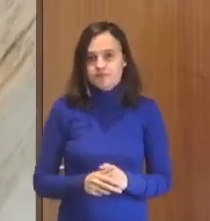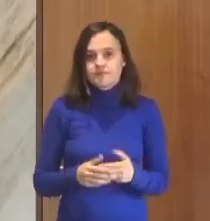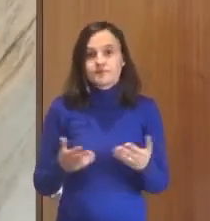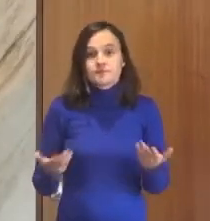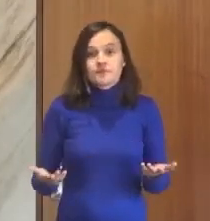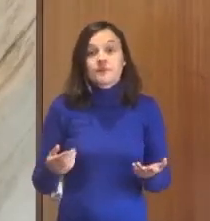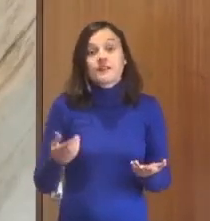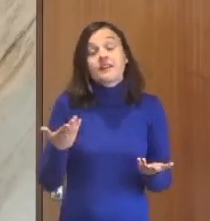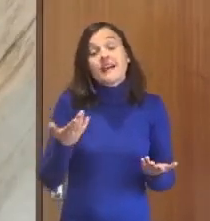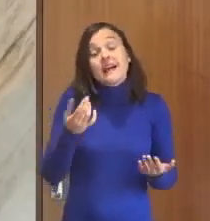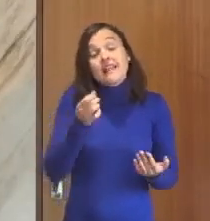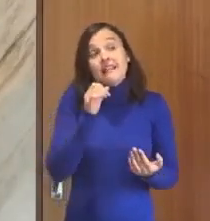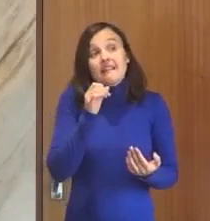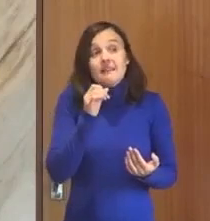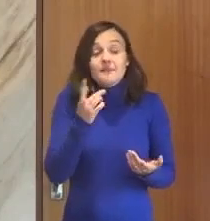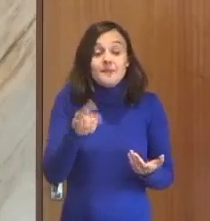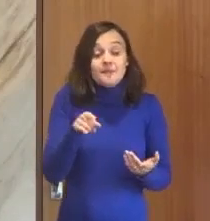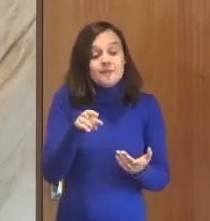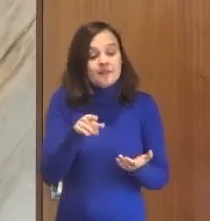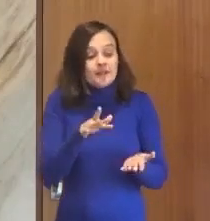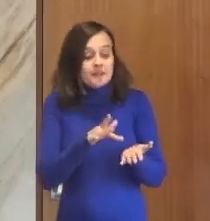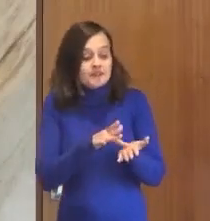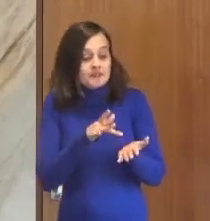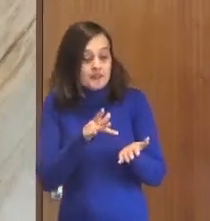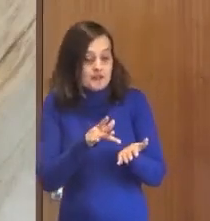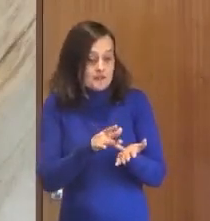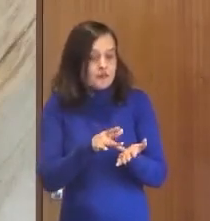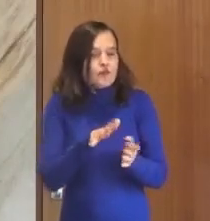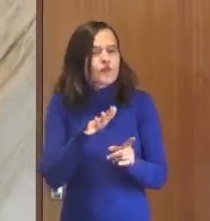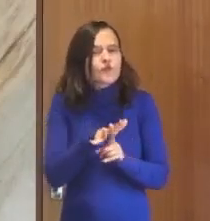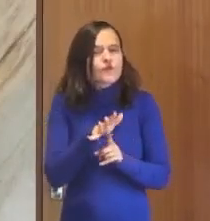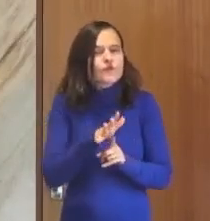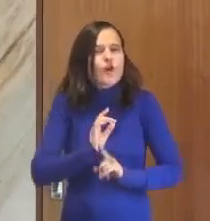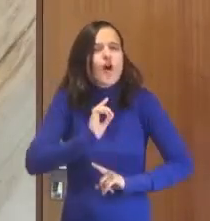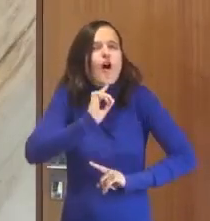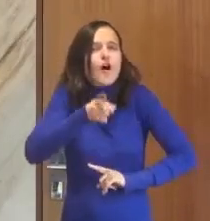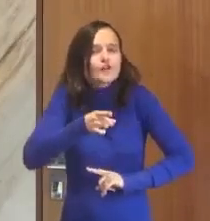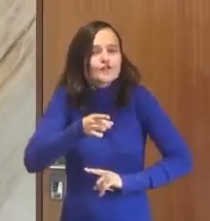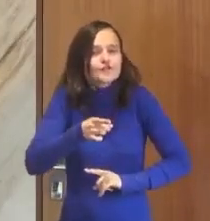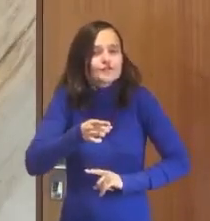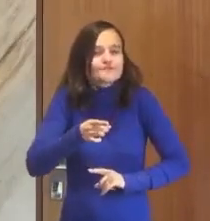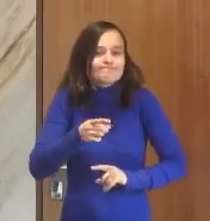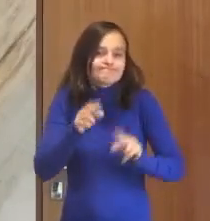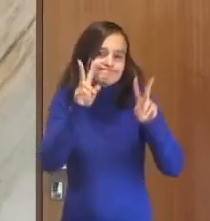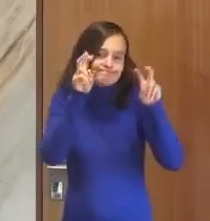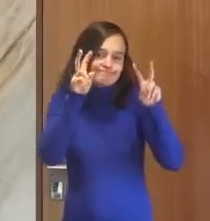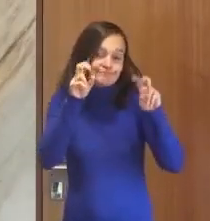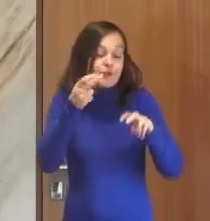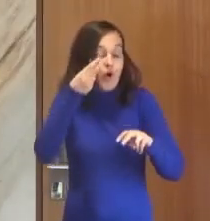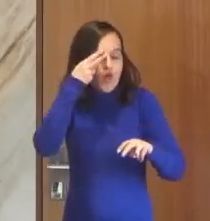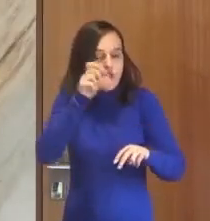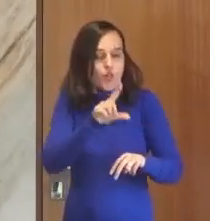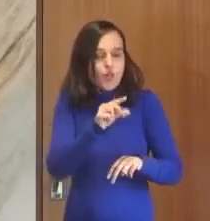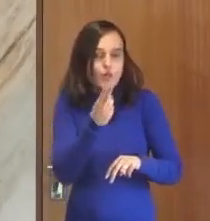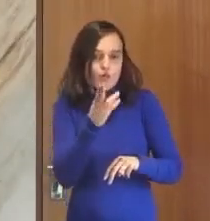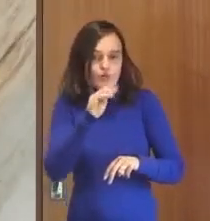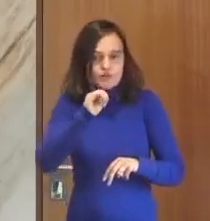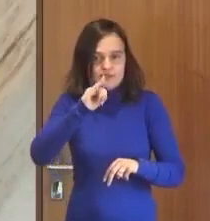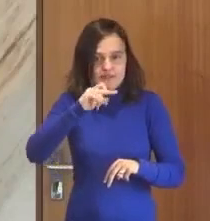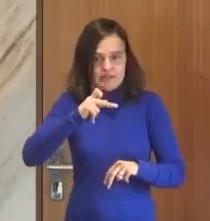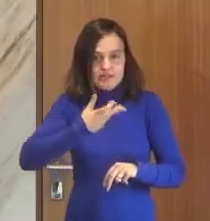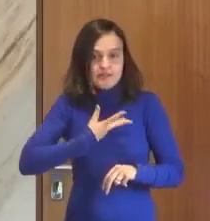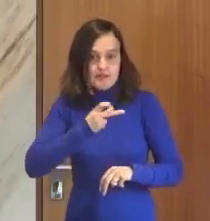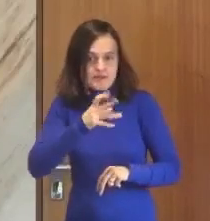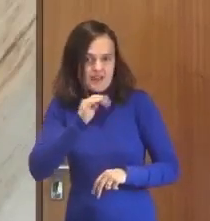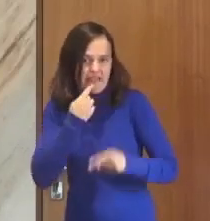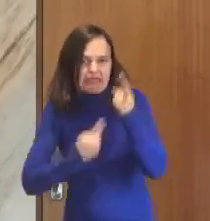Claramente se reconhece que a obra Viriato Trágico foi influenciada pelos Lusíadas, o que não é de estranhar, porque,